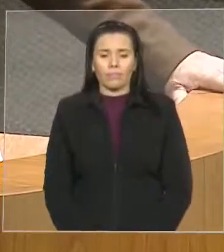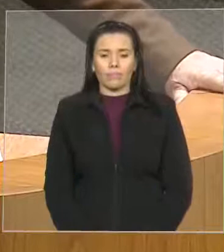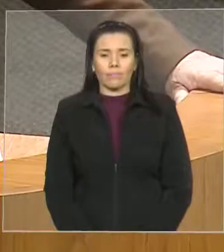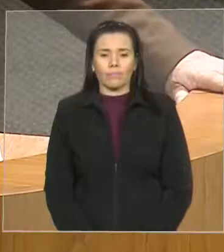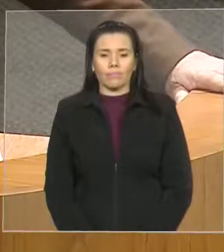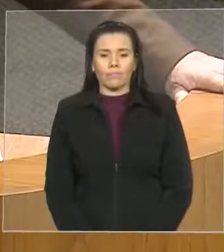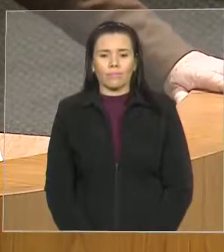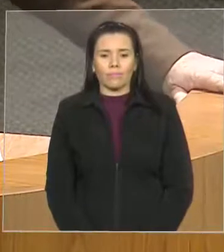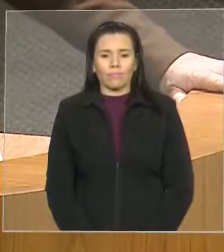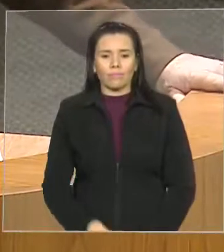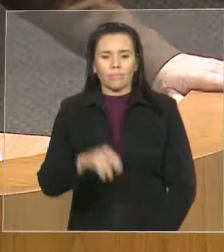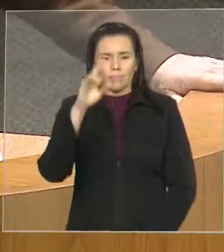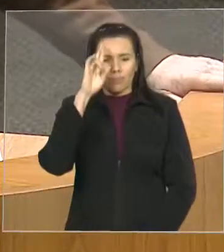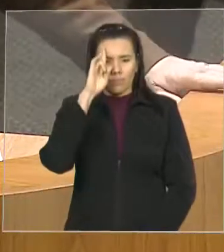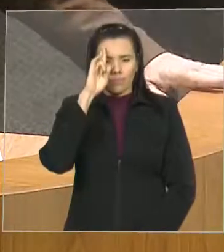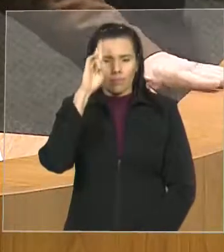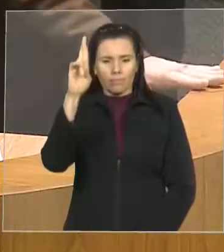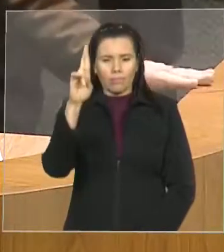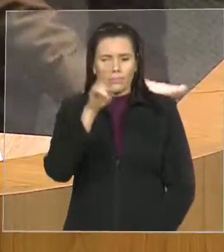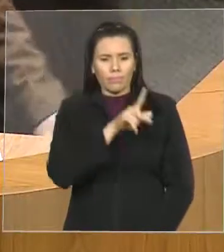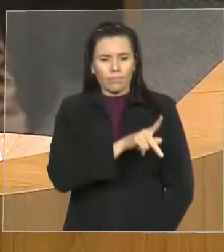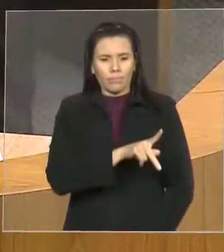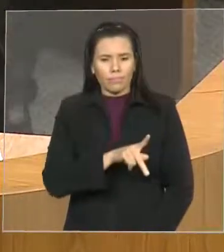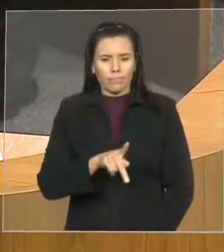senhor presidente,